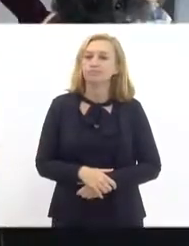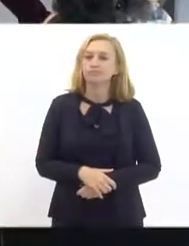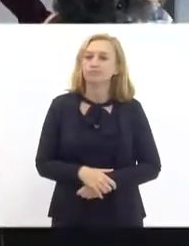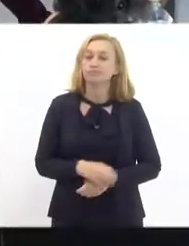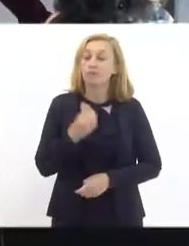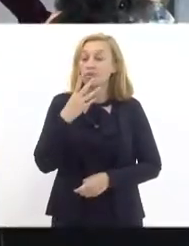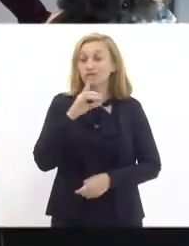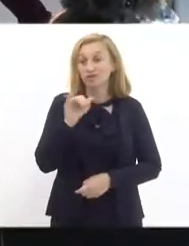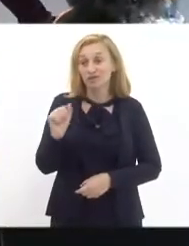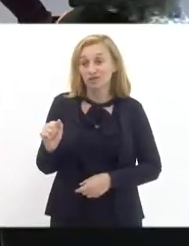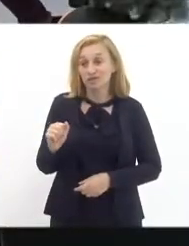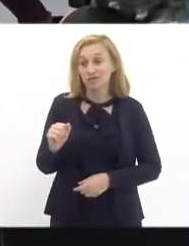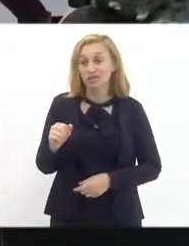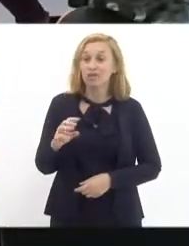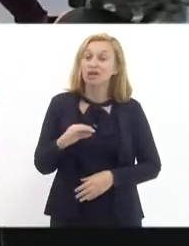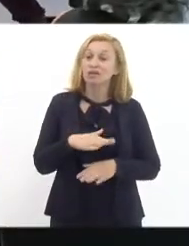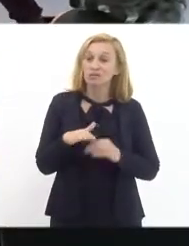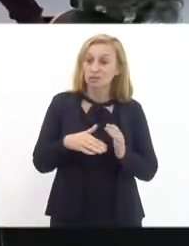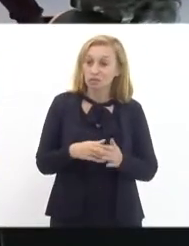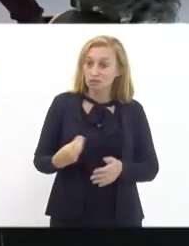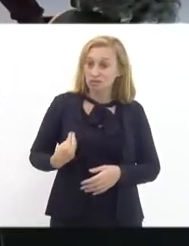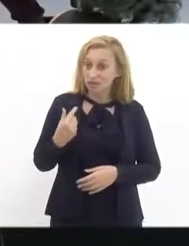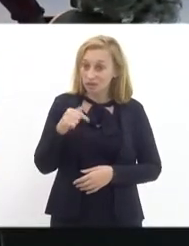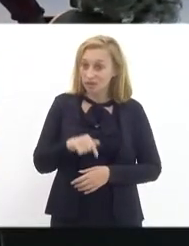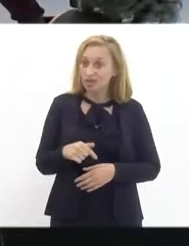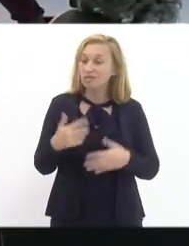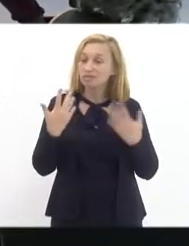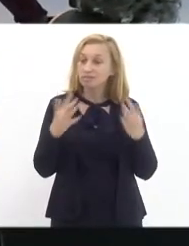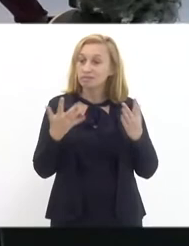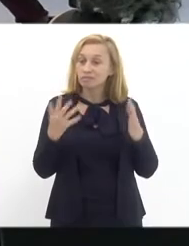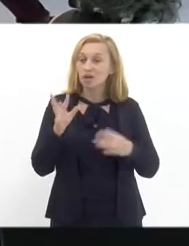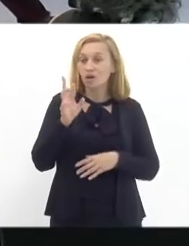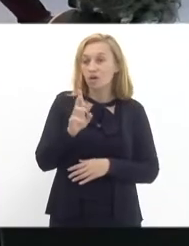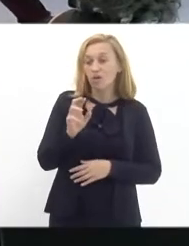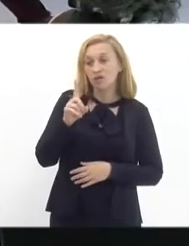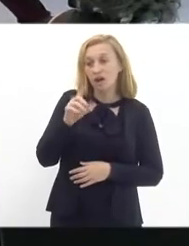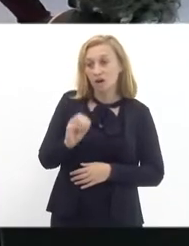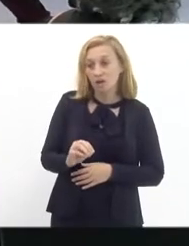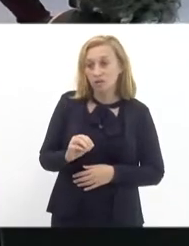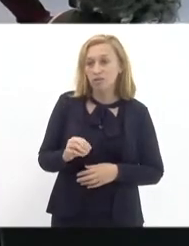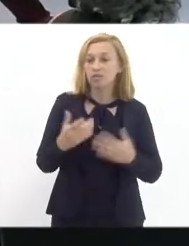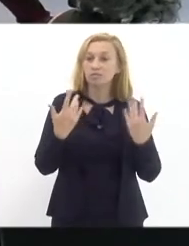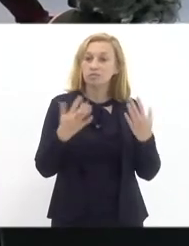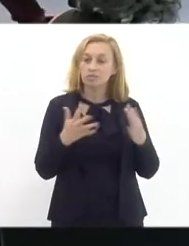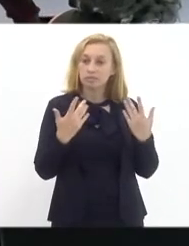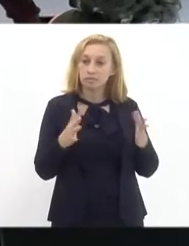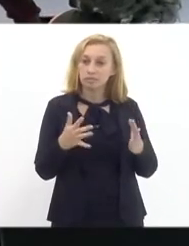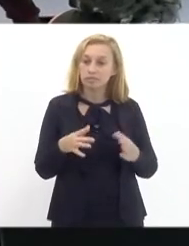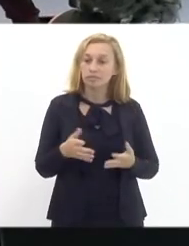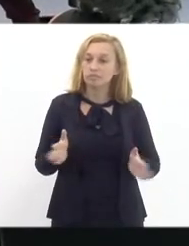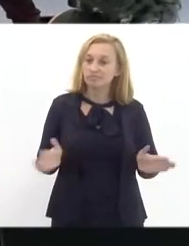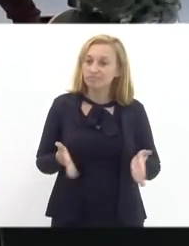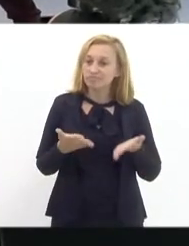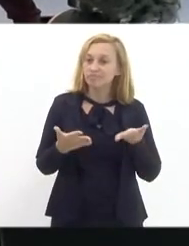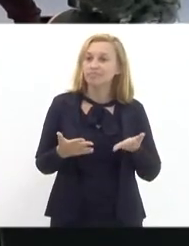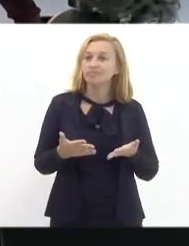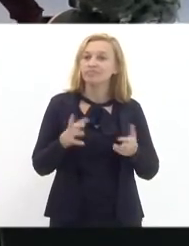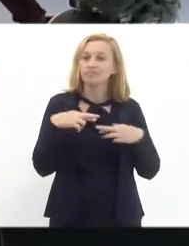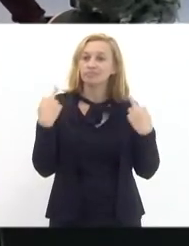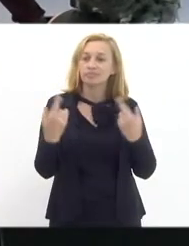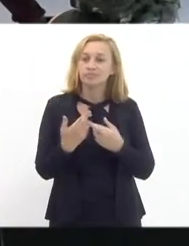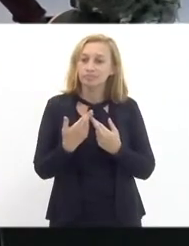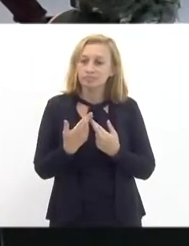Bom dia a todo mundo que está aqui. Queria saudar o Ronaldo e parabenizar o Ronaldo por essa iniciativa de